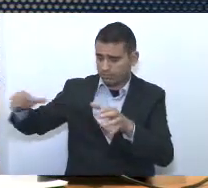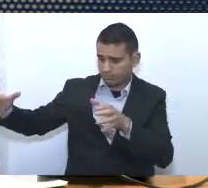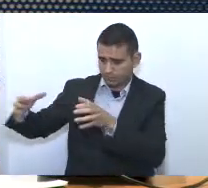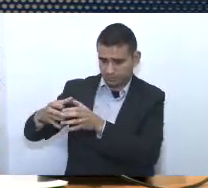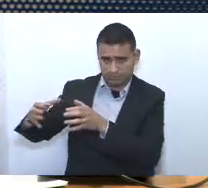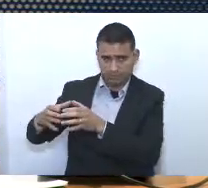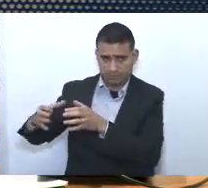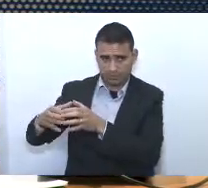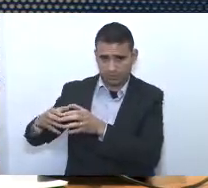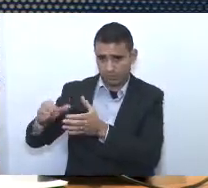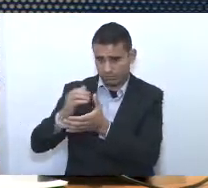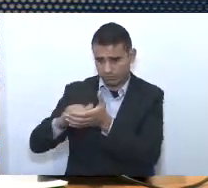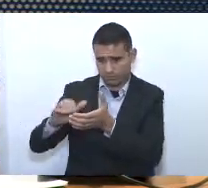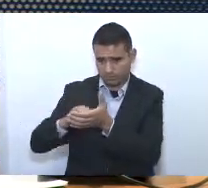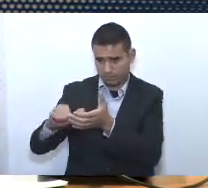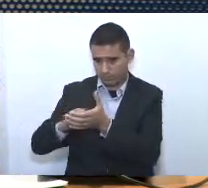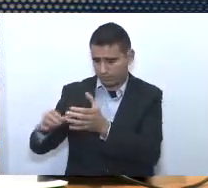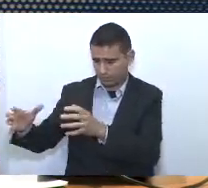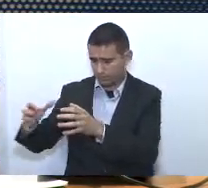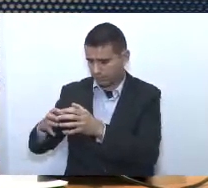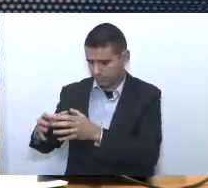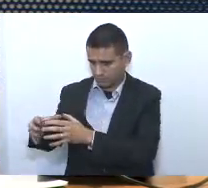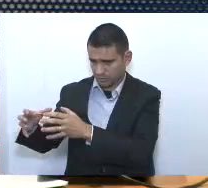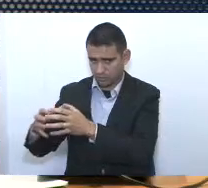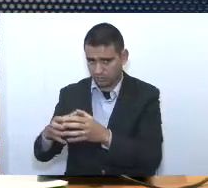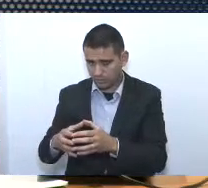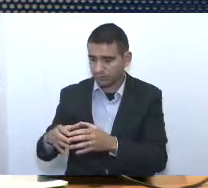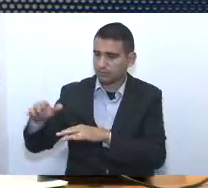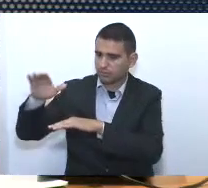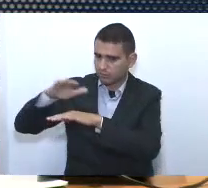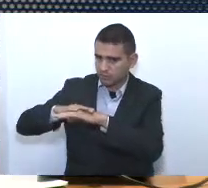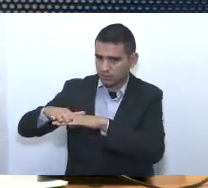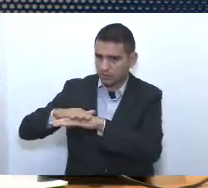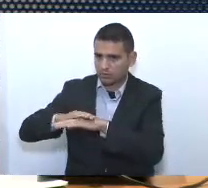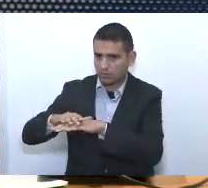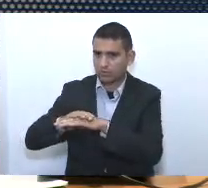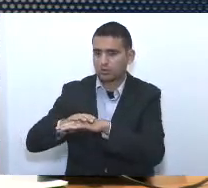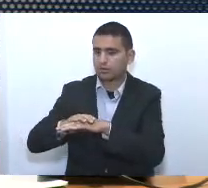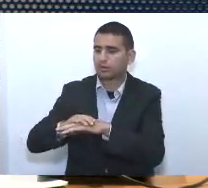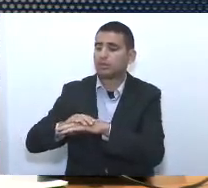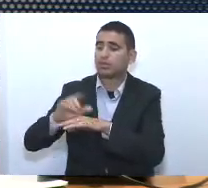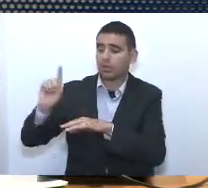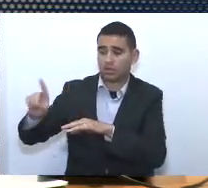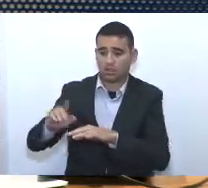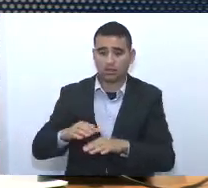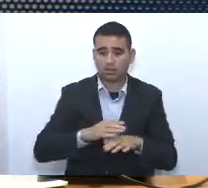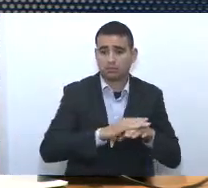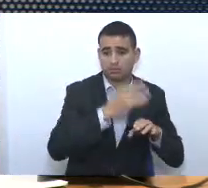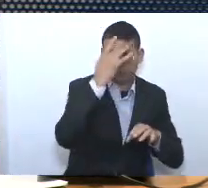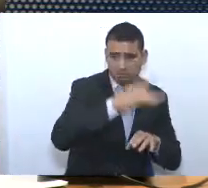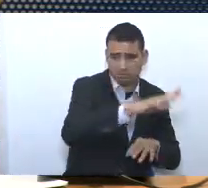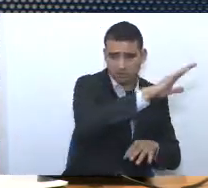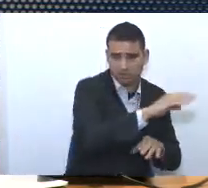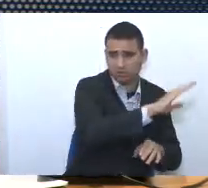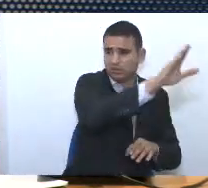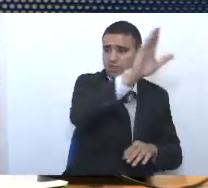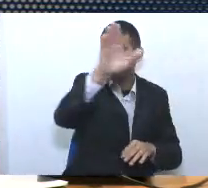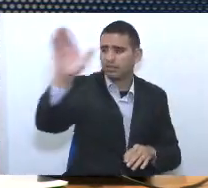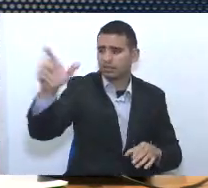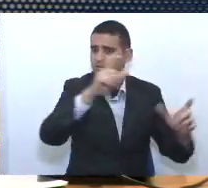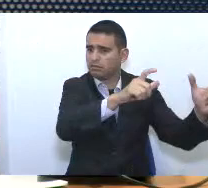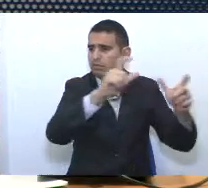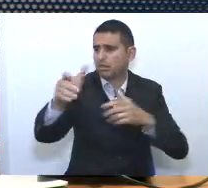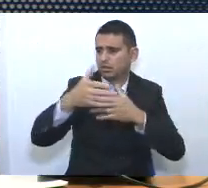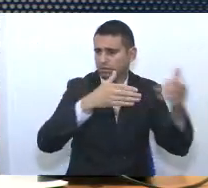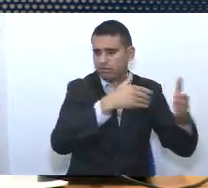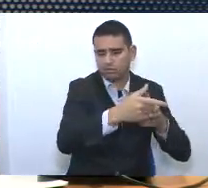e para que não haja mais esta questão de vai para a Secretaria de Jurídica, vai para a Secretaria de Habitação, vai